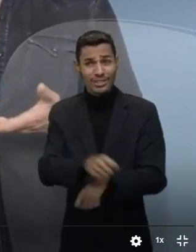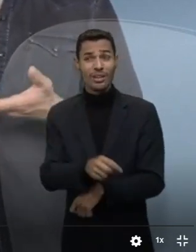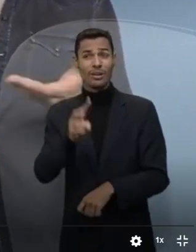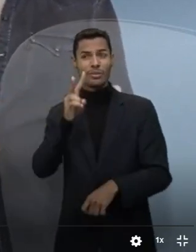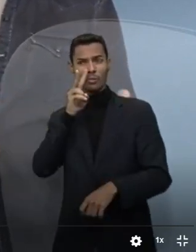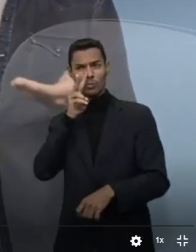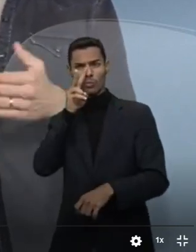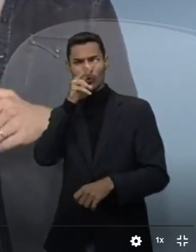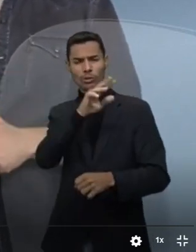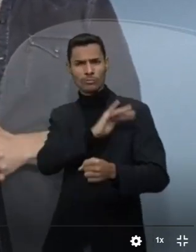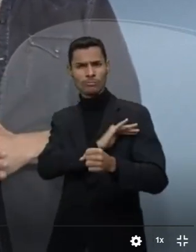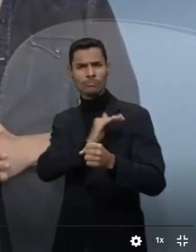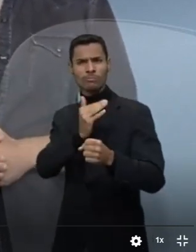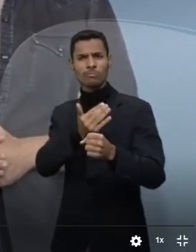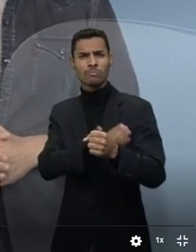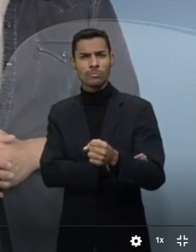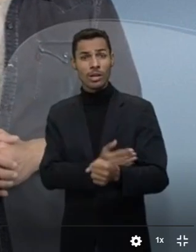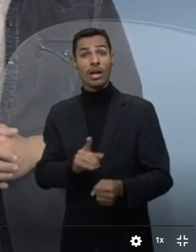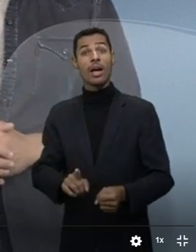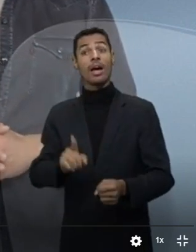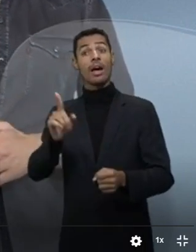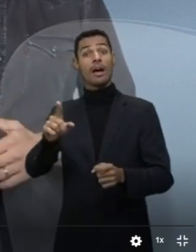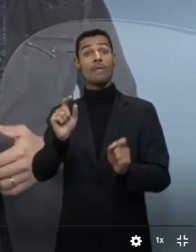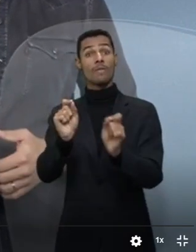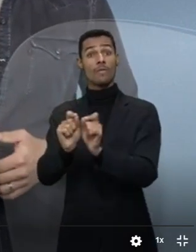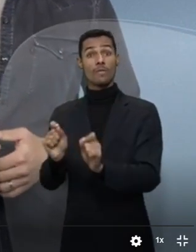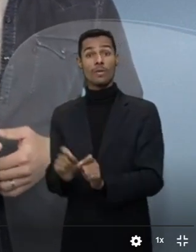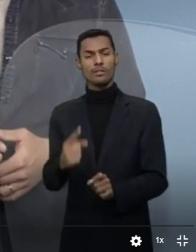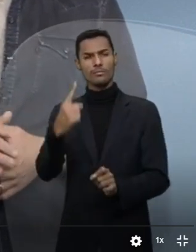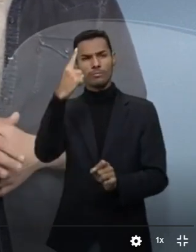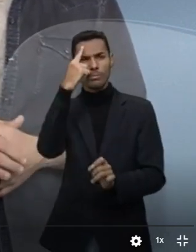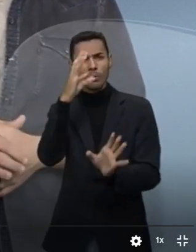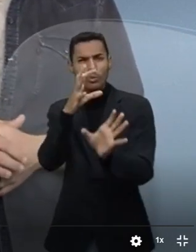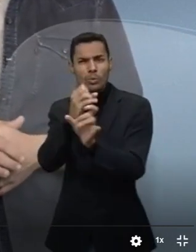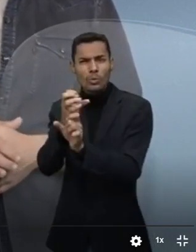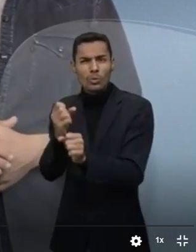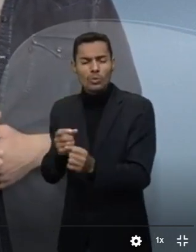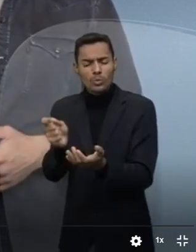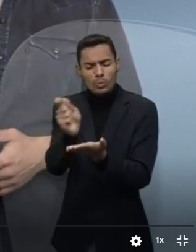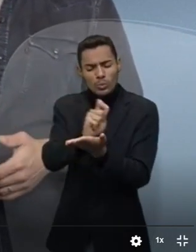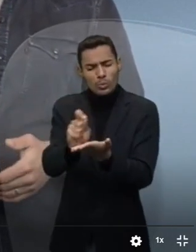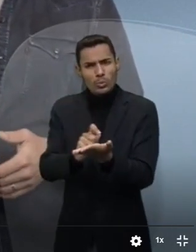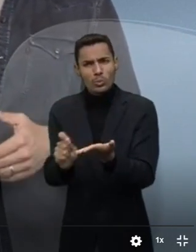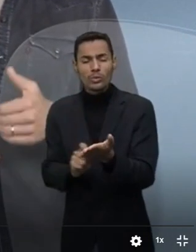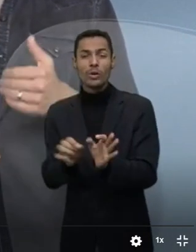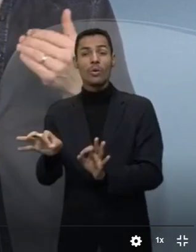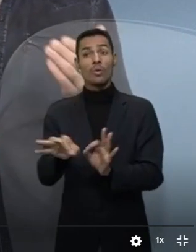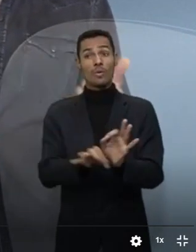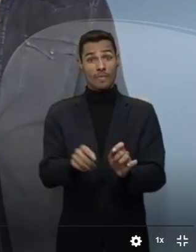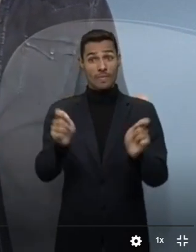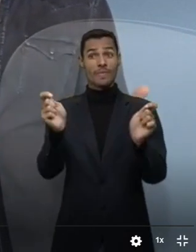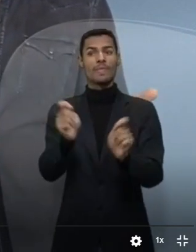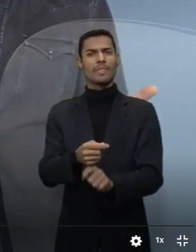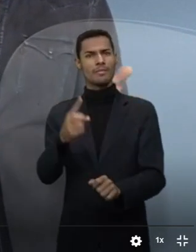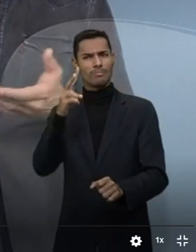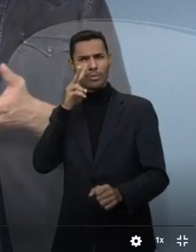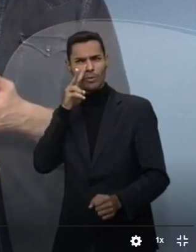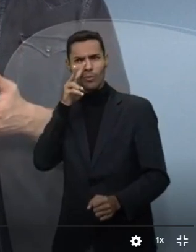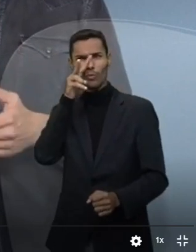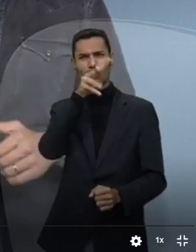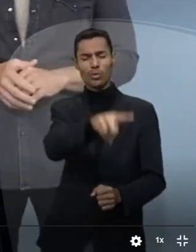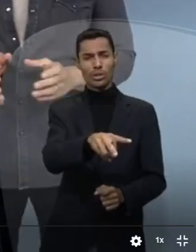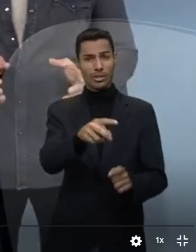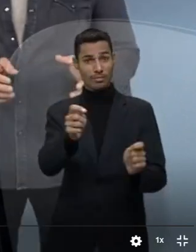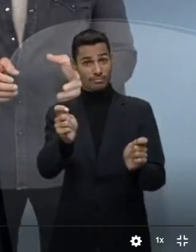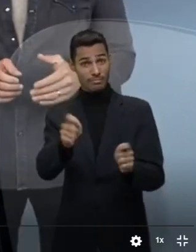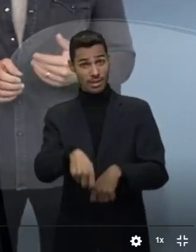fletor e do esforço cortante, deve ser feito o cálculo das armaduras que proporcionam reforço estrutural às